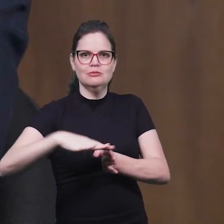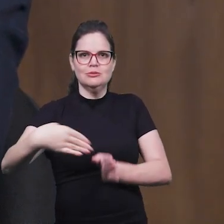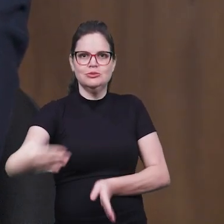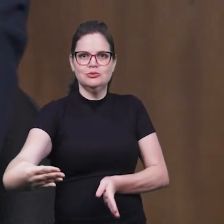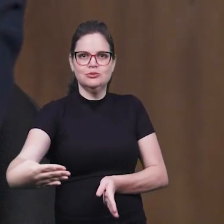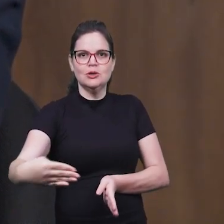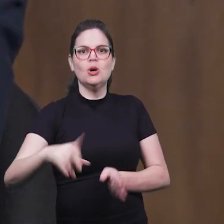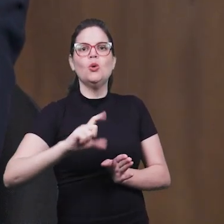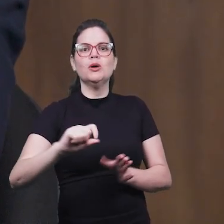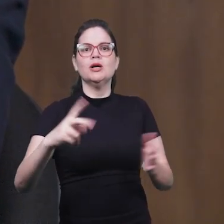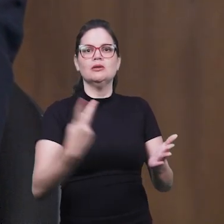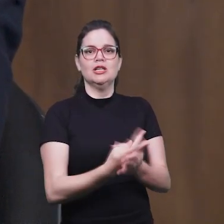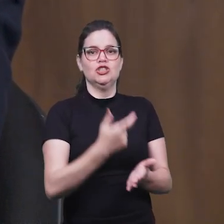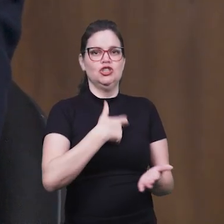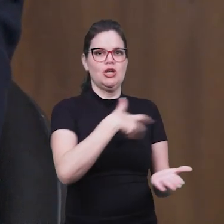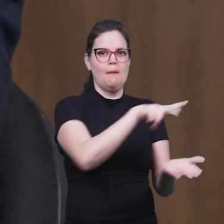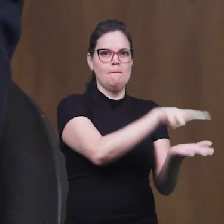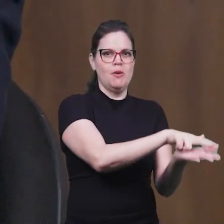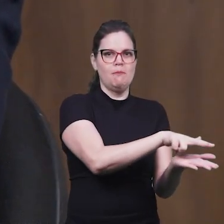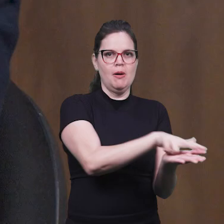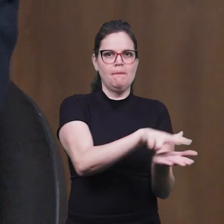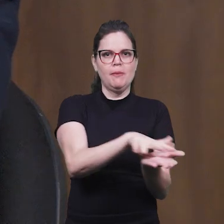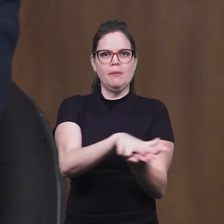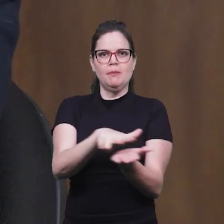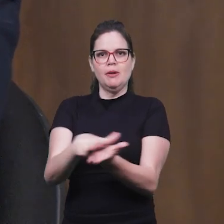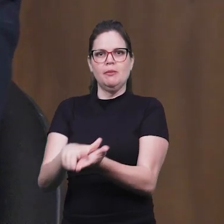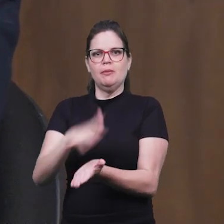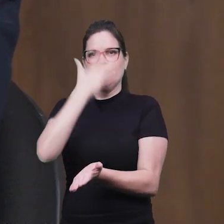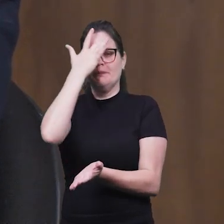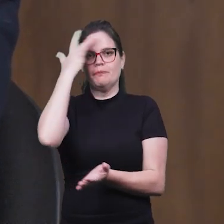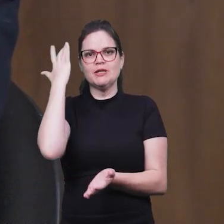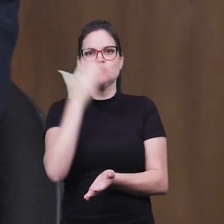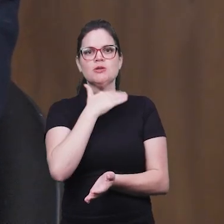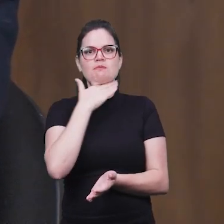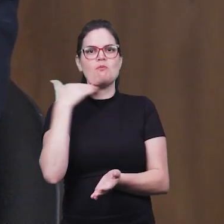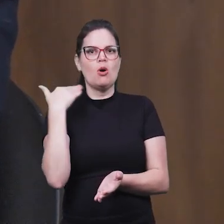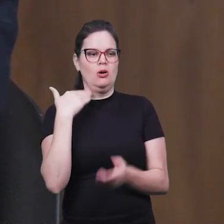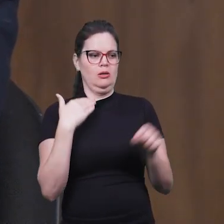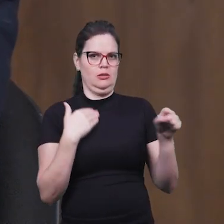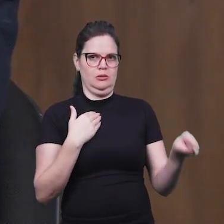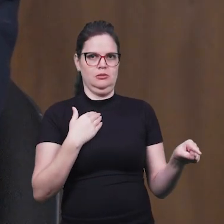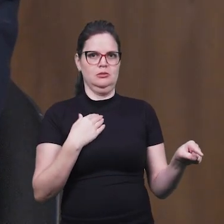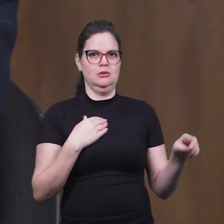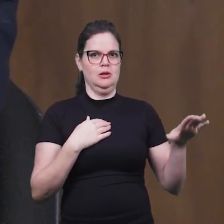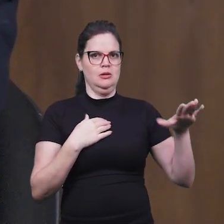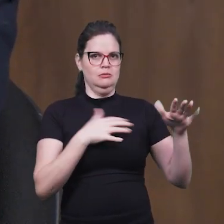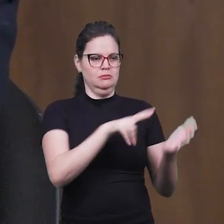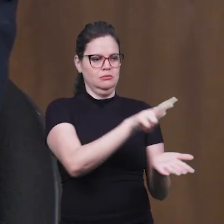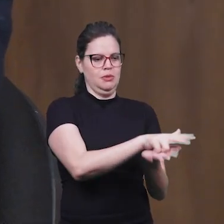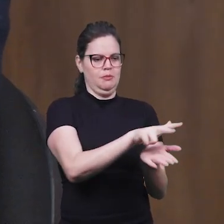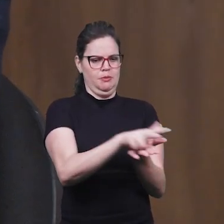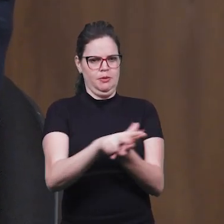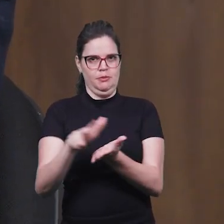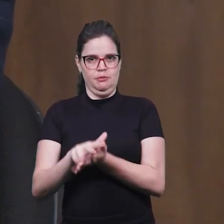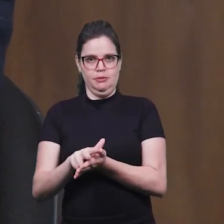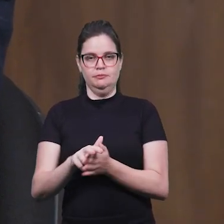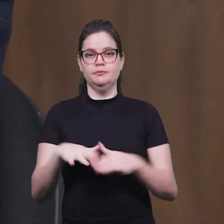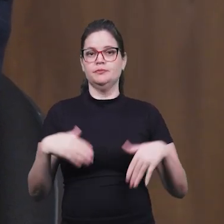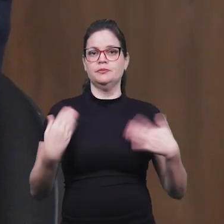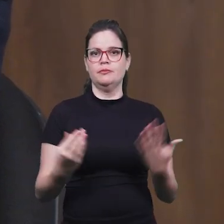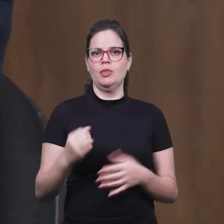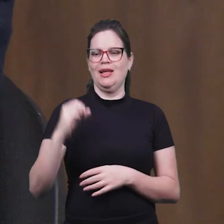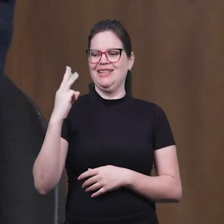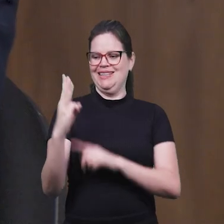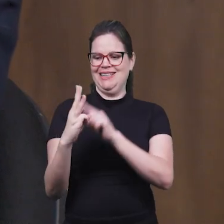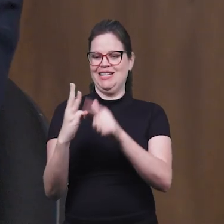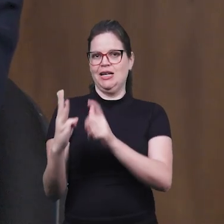peças anatômicas, que eram cadáveres, né? Então, cada aluno, 3